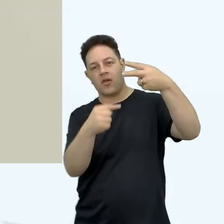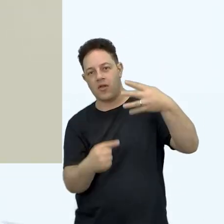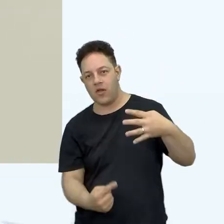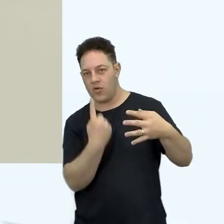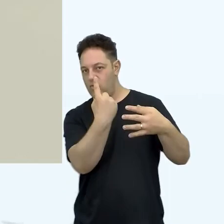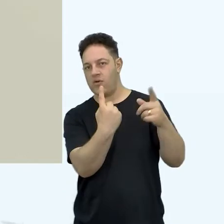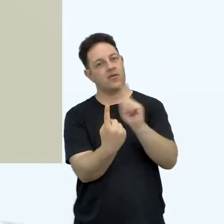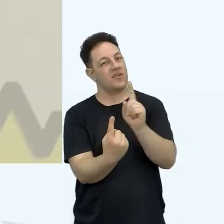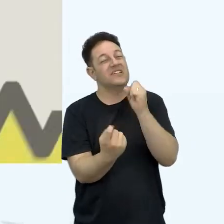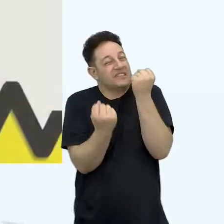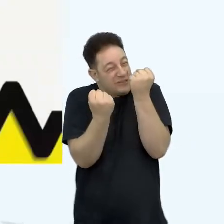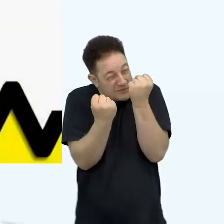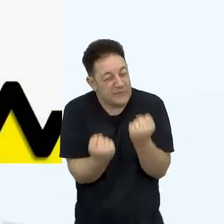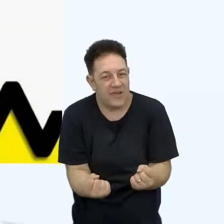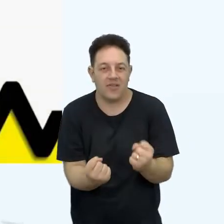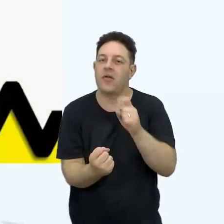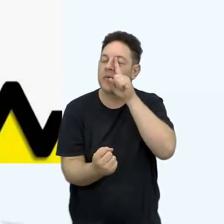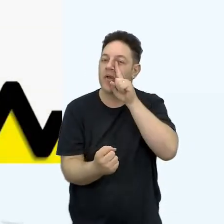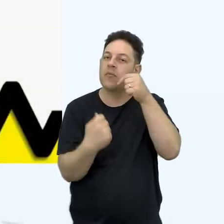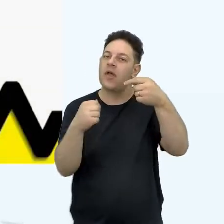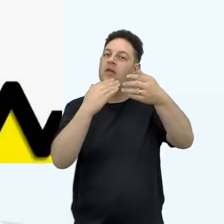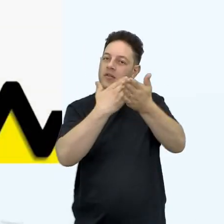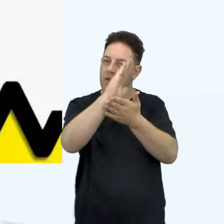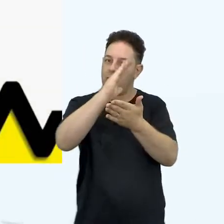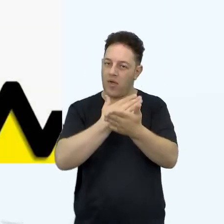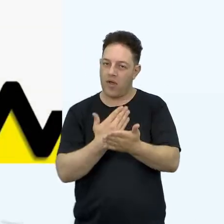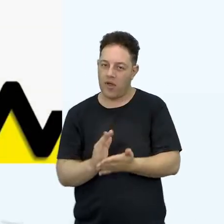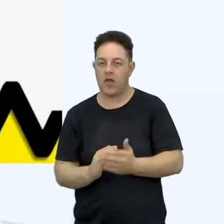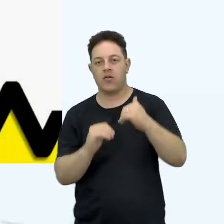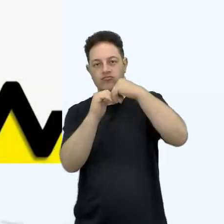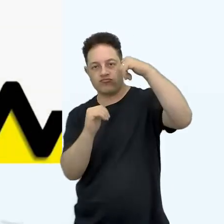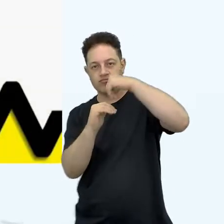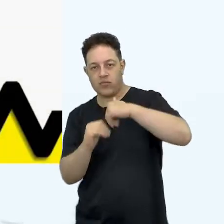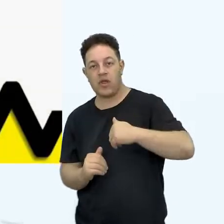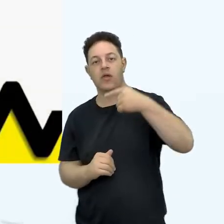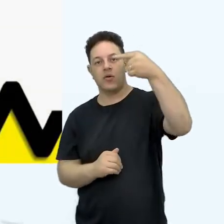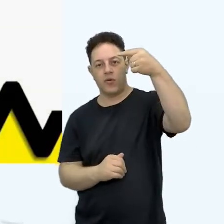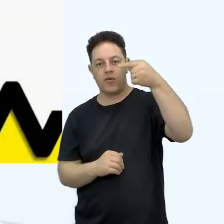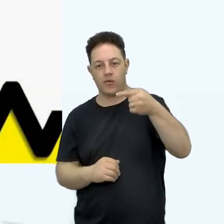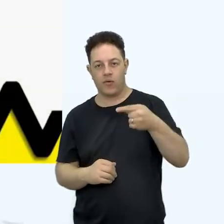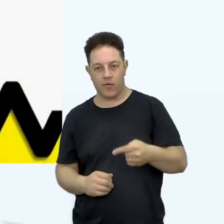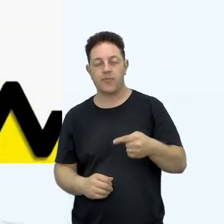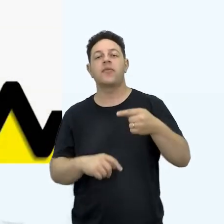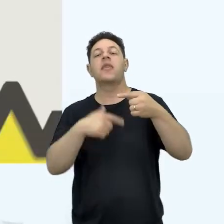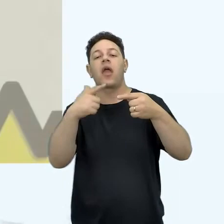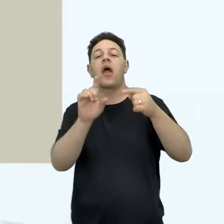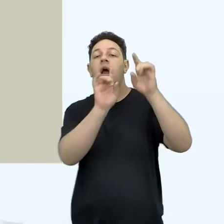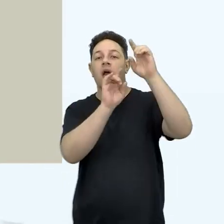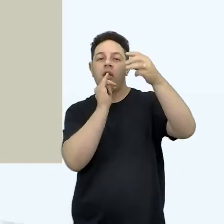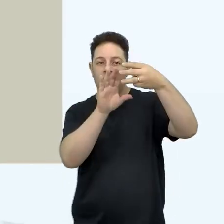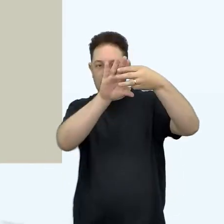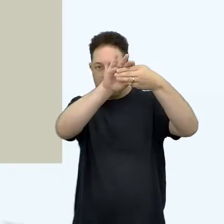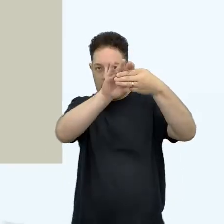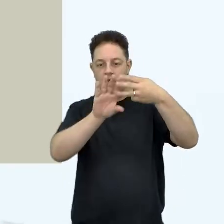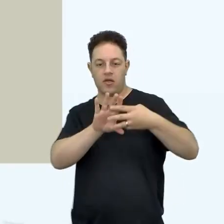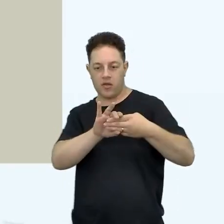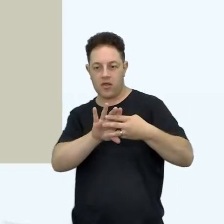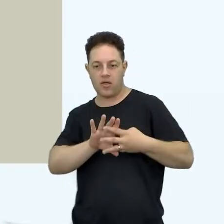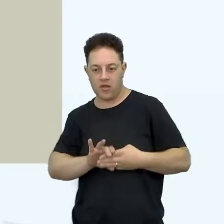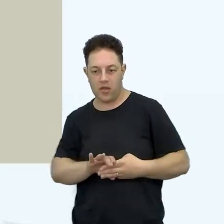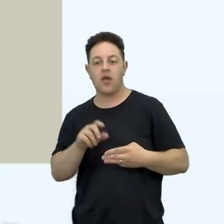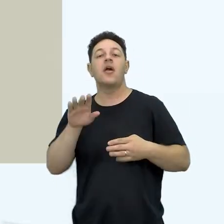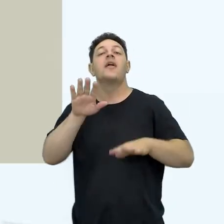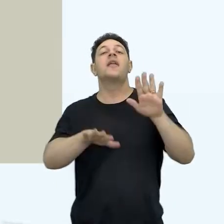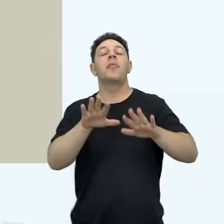vai ter sobrecarga no neutro. E cada cabo, cada conjunto de cabo desse circuito, ele é dimensionado de acordo com a corrente